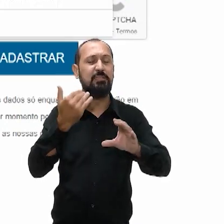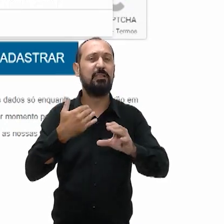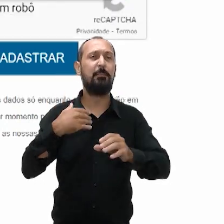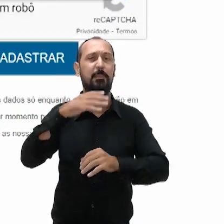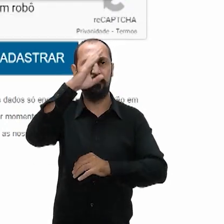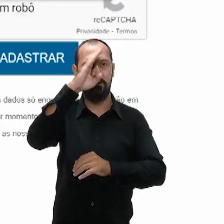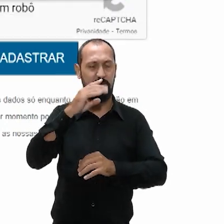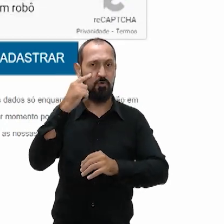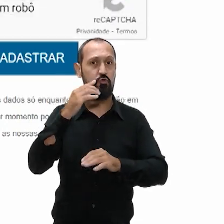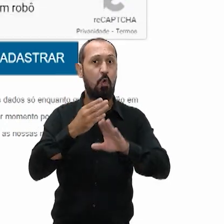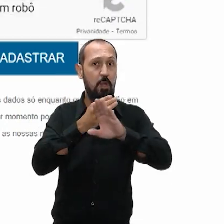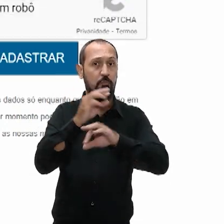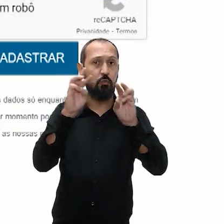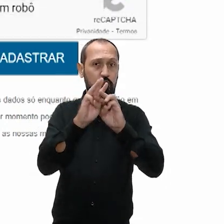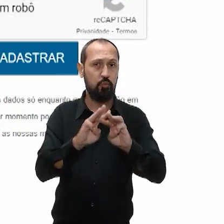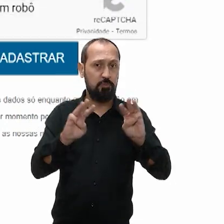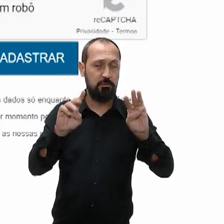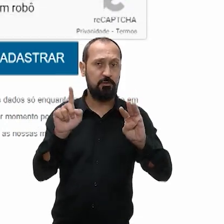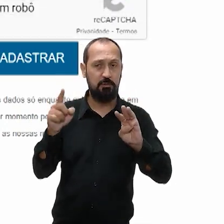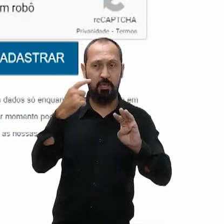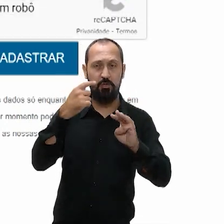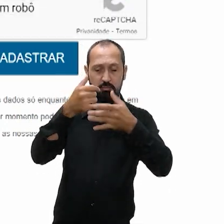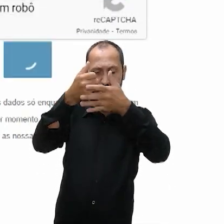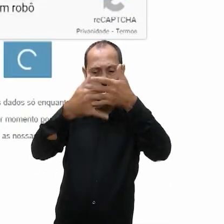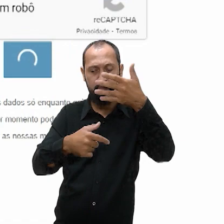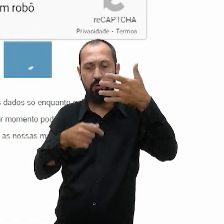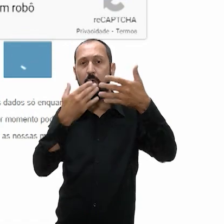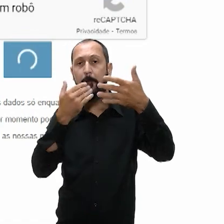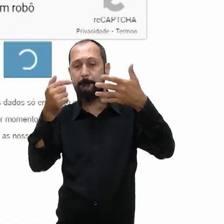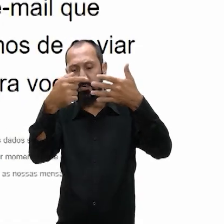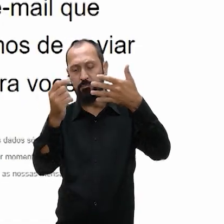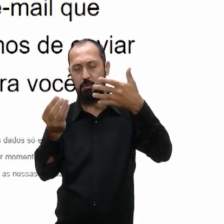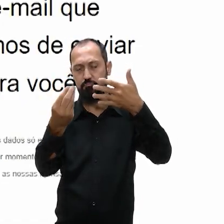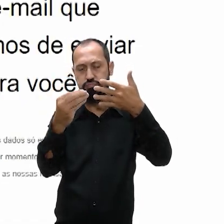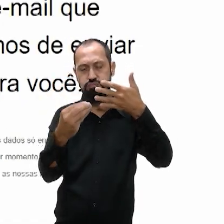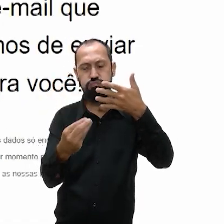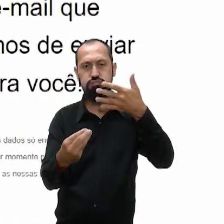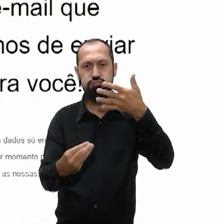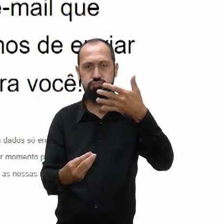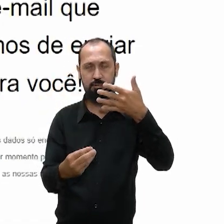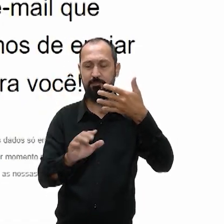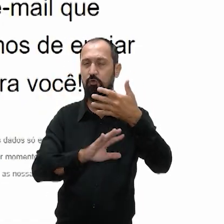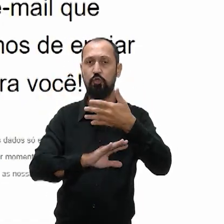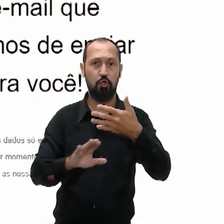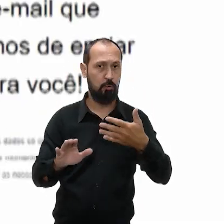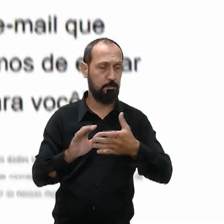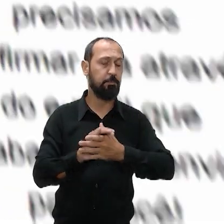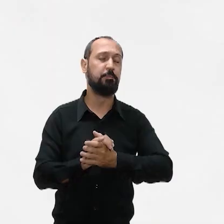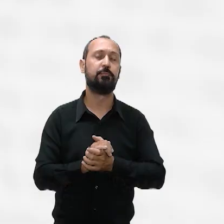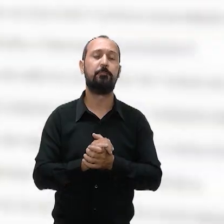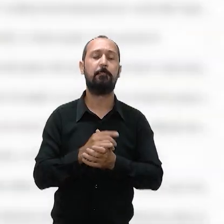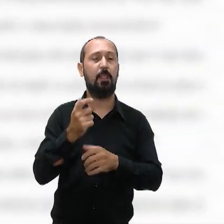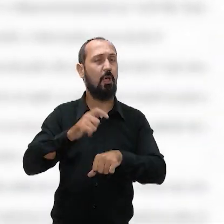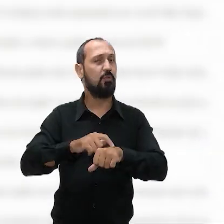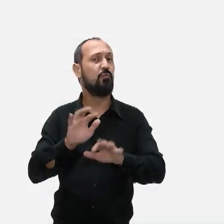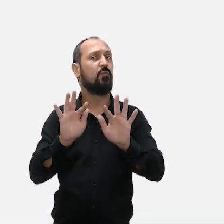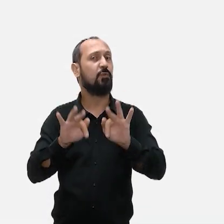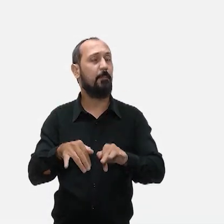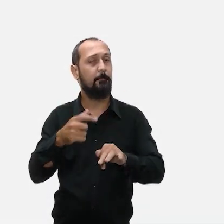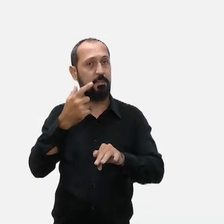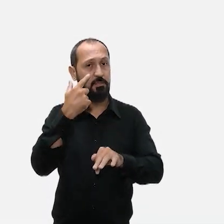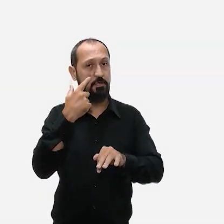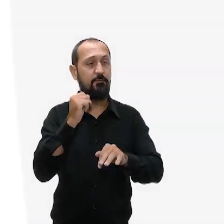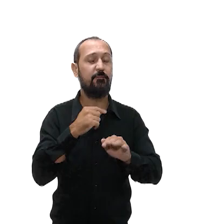material. Basta acessar o site institucional e preencher as informações solicitadas na parte inferior à direita da página. Para finalizar,